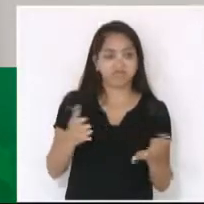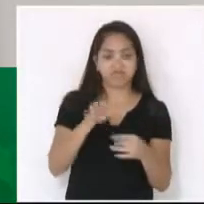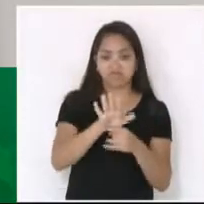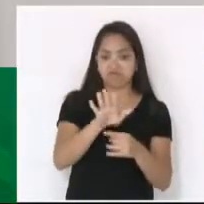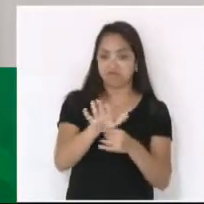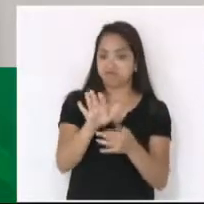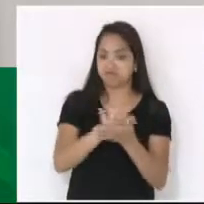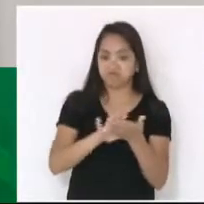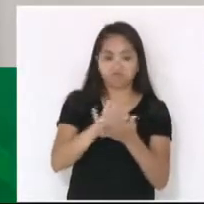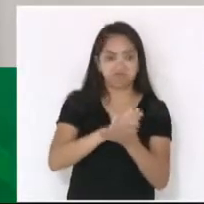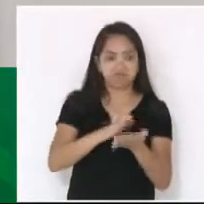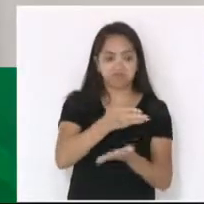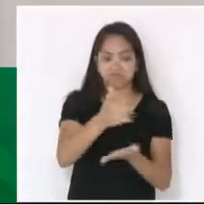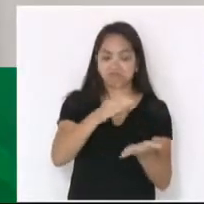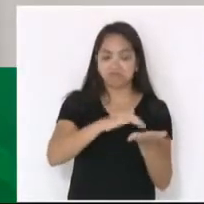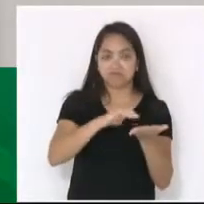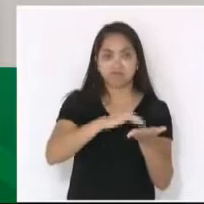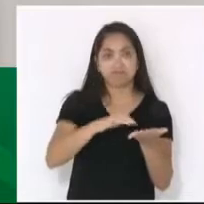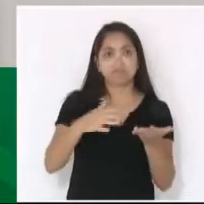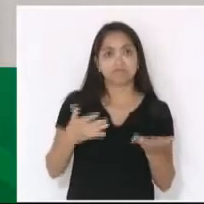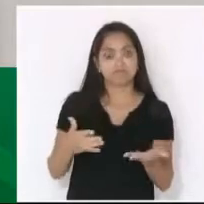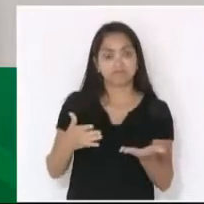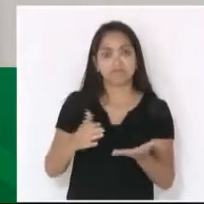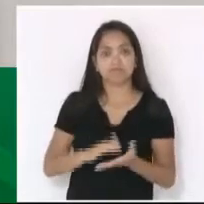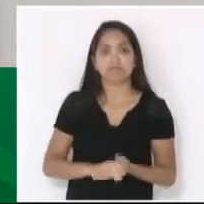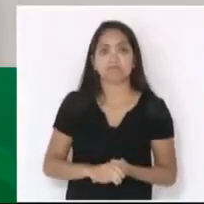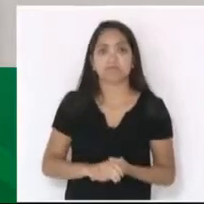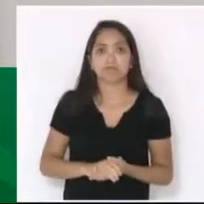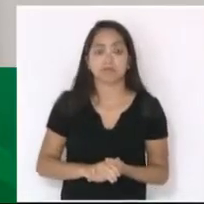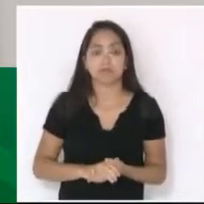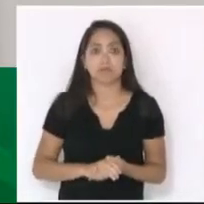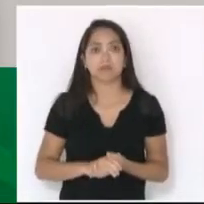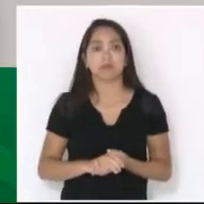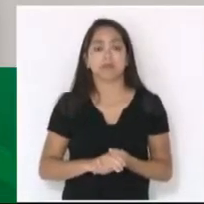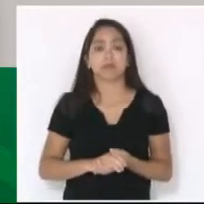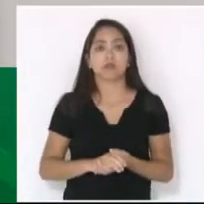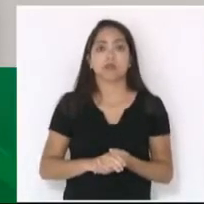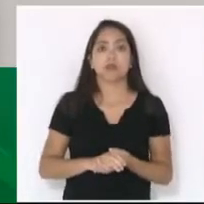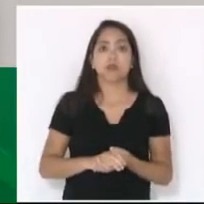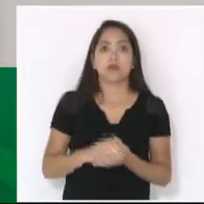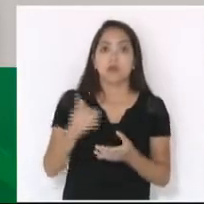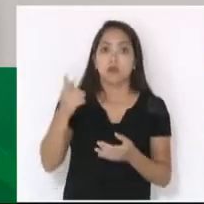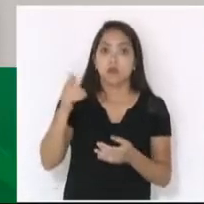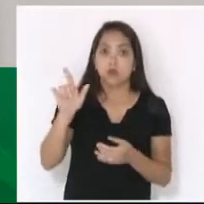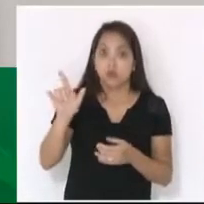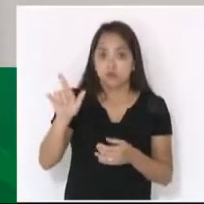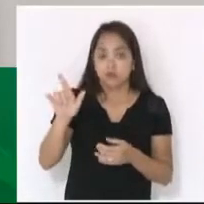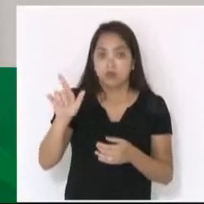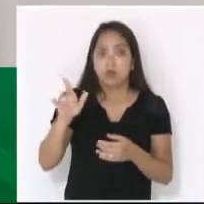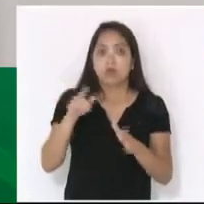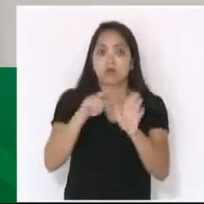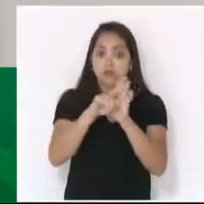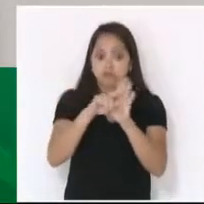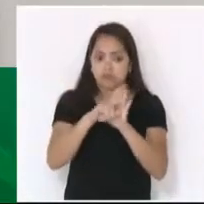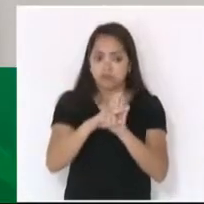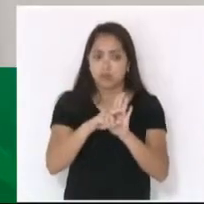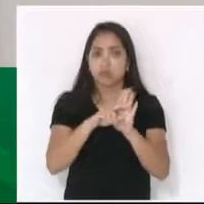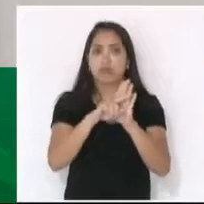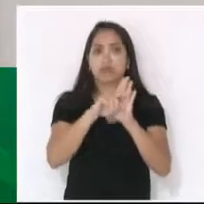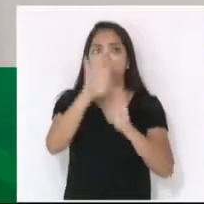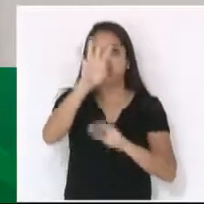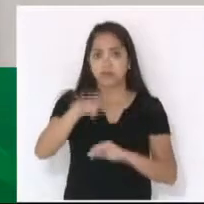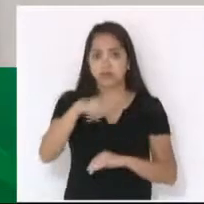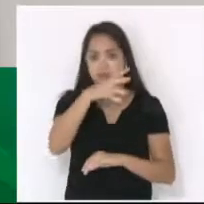nada As regionais numa Ponte no num outro estudo mal no outro extremo que fizemos uma tabela